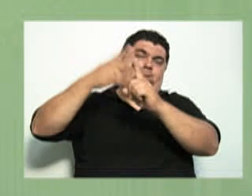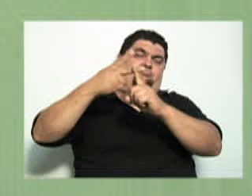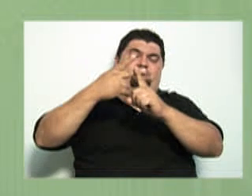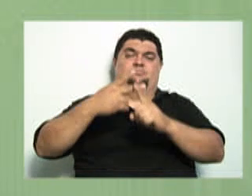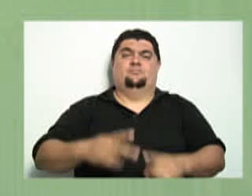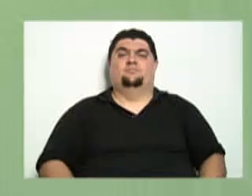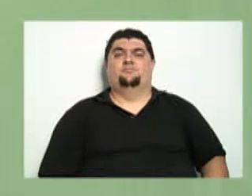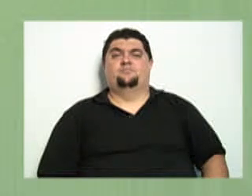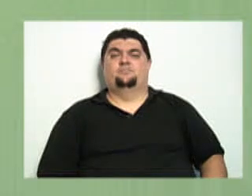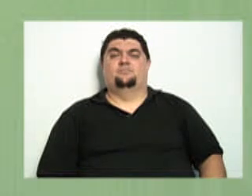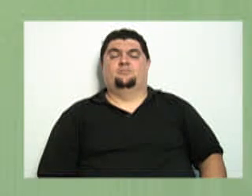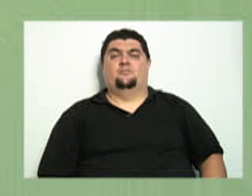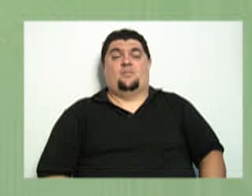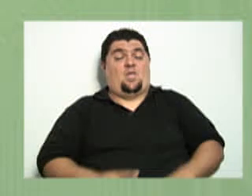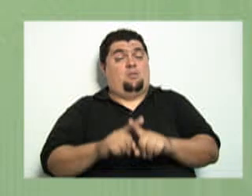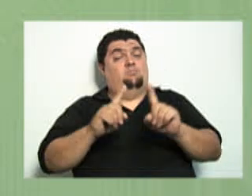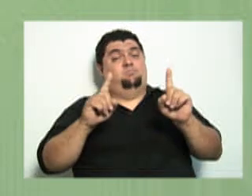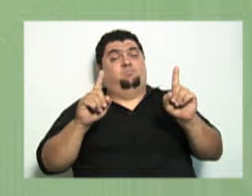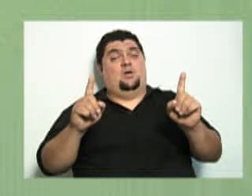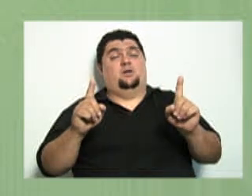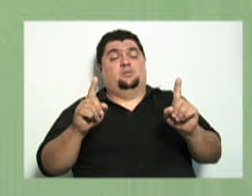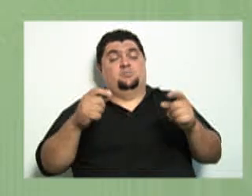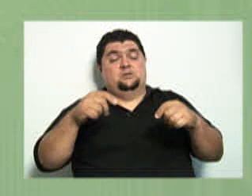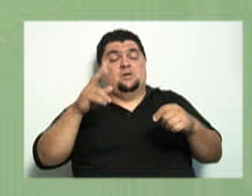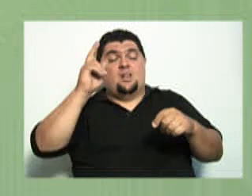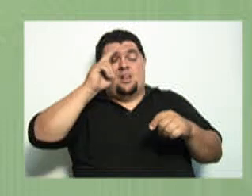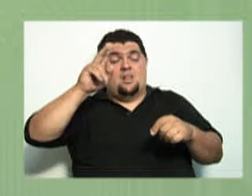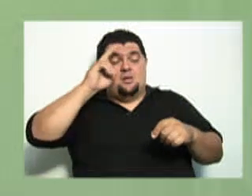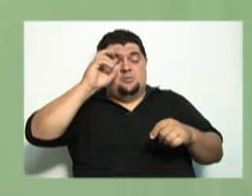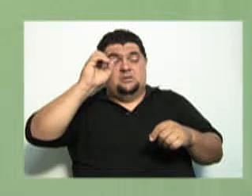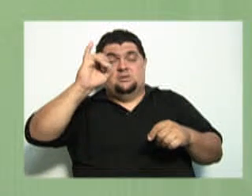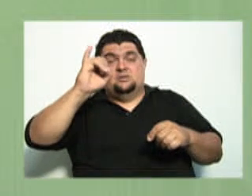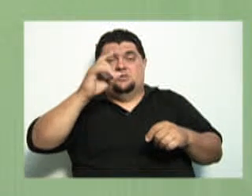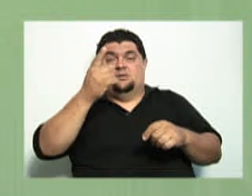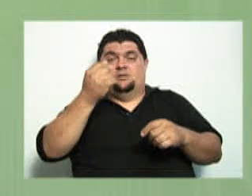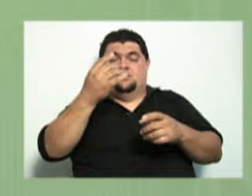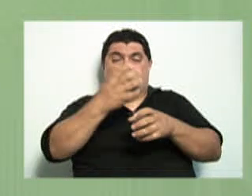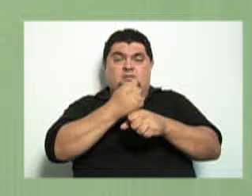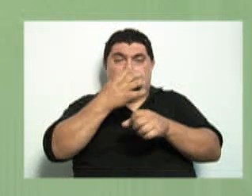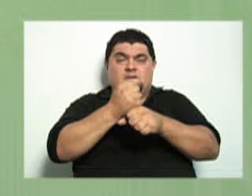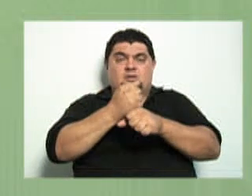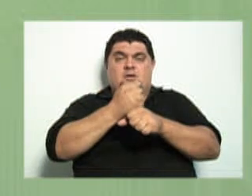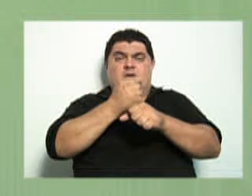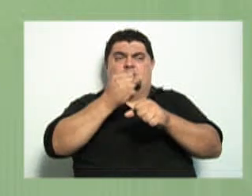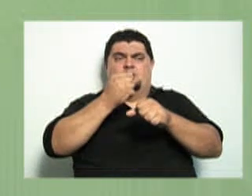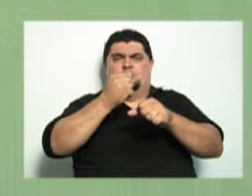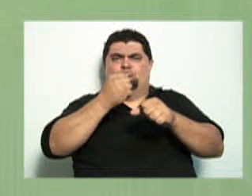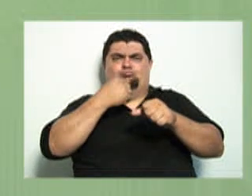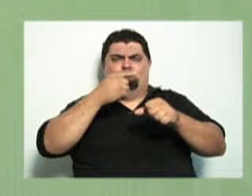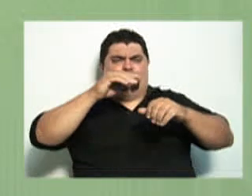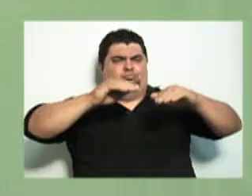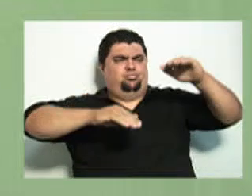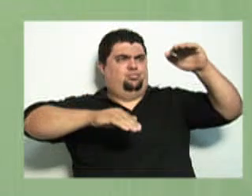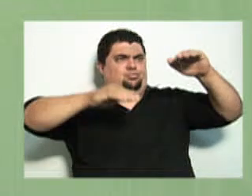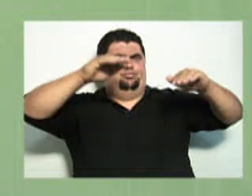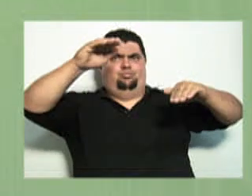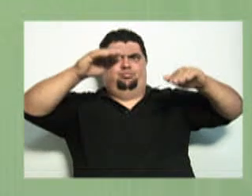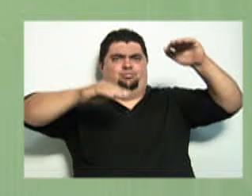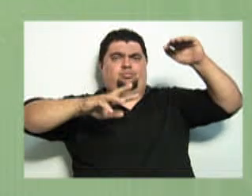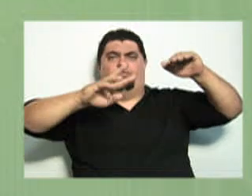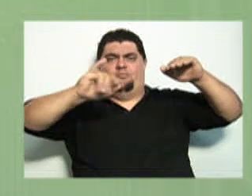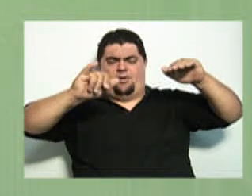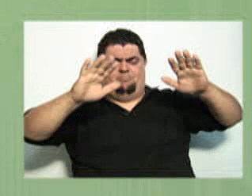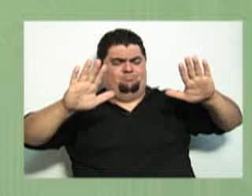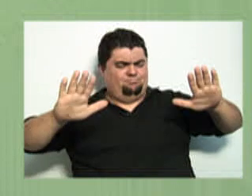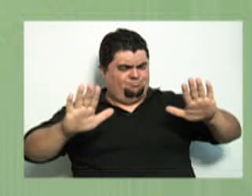No entanto, devemos lembrar que se a economia cresce de forma desigual, pode gerar mais